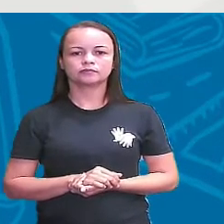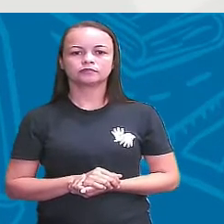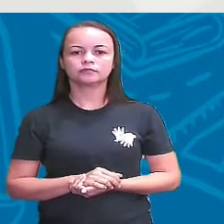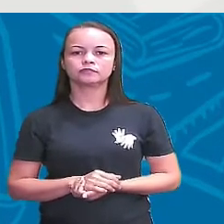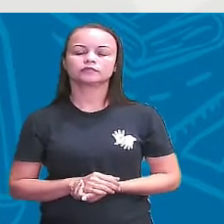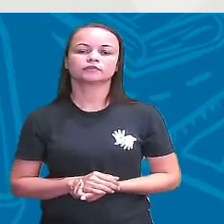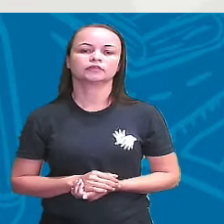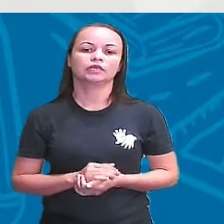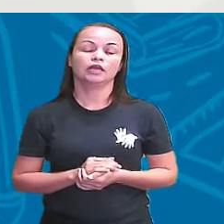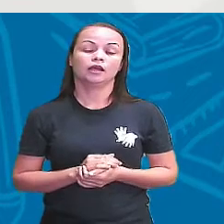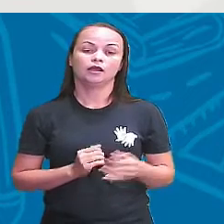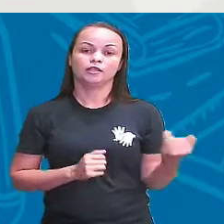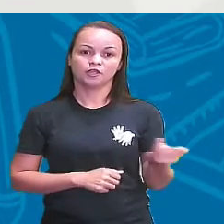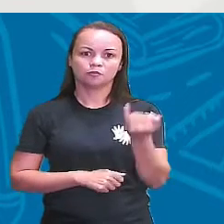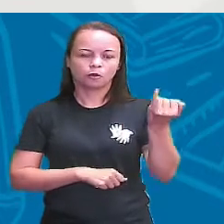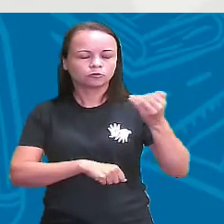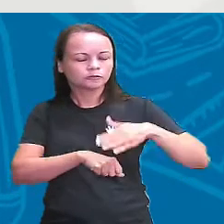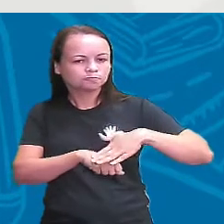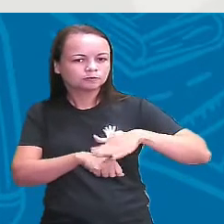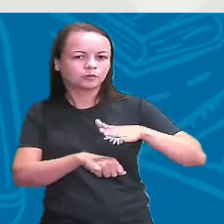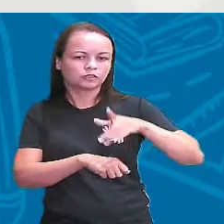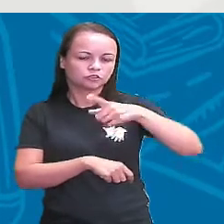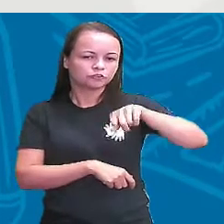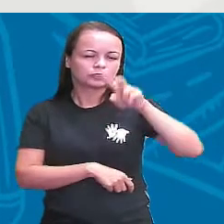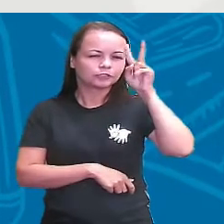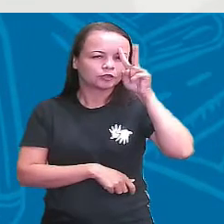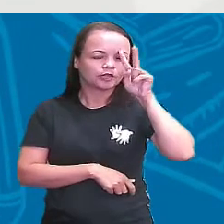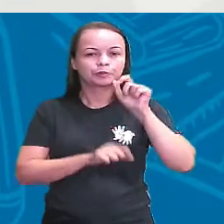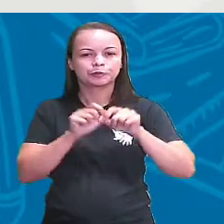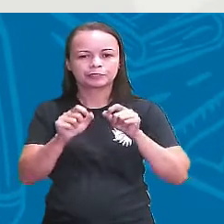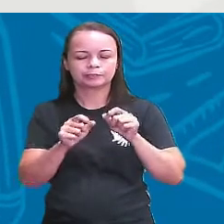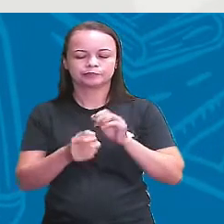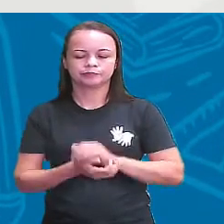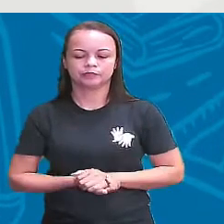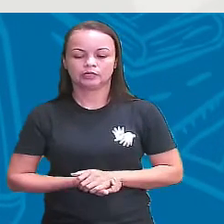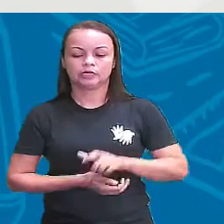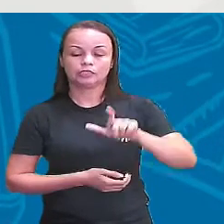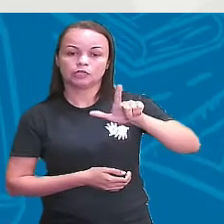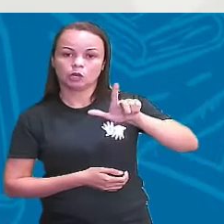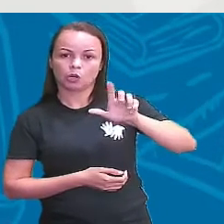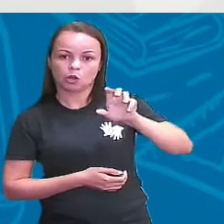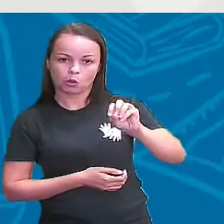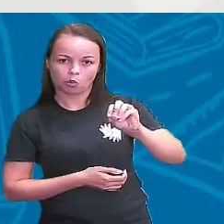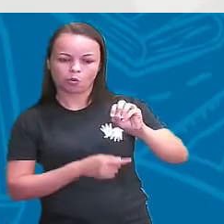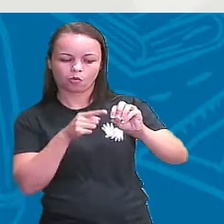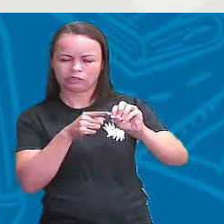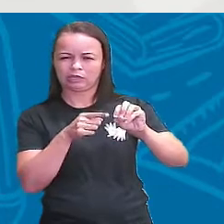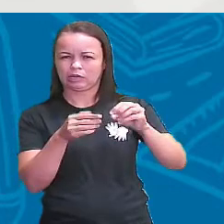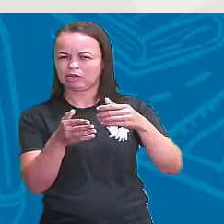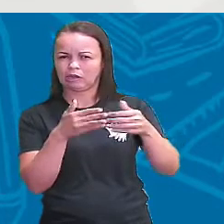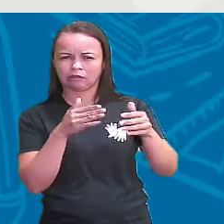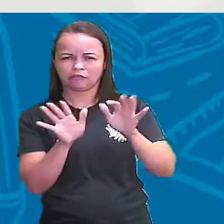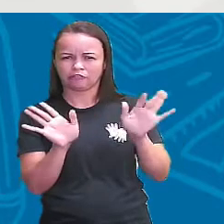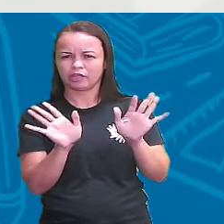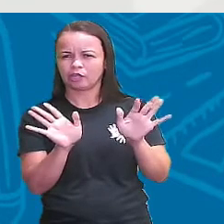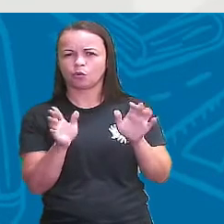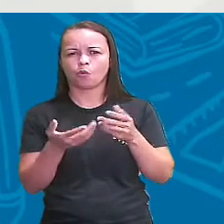é muito importante que vocês lembrem o seguinte: esse lo não tem nada a ver com o